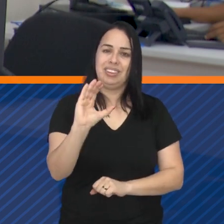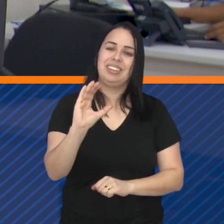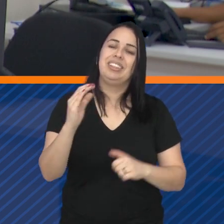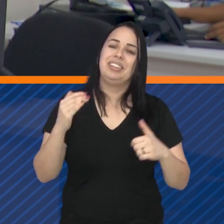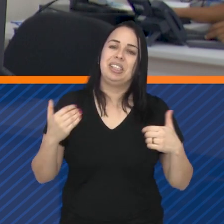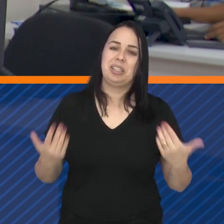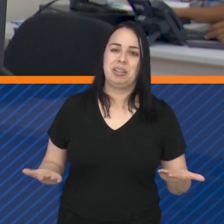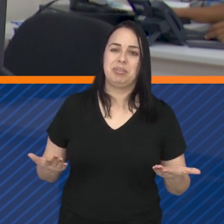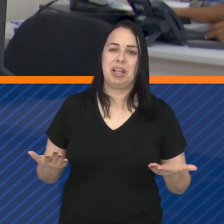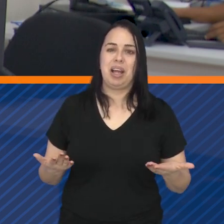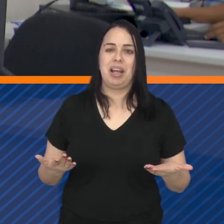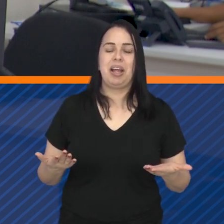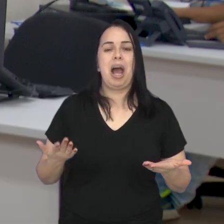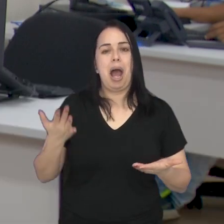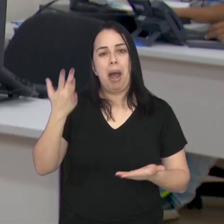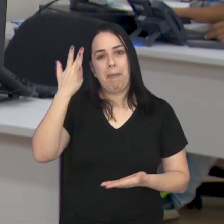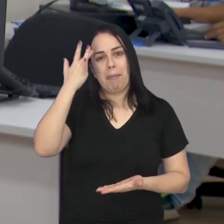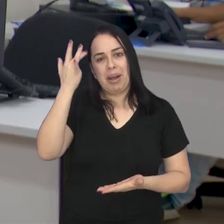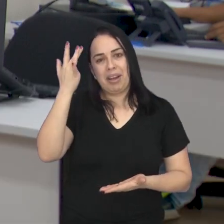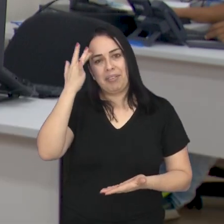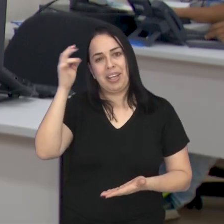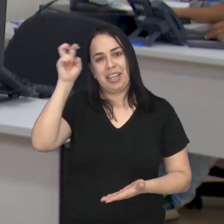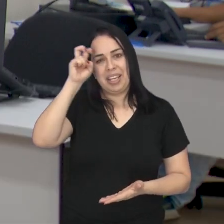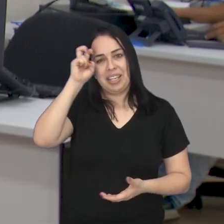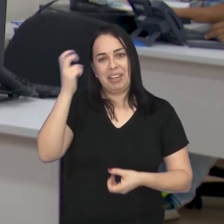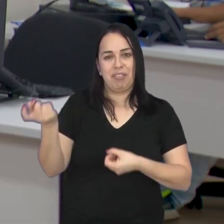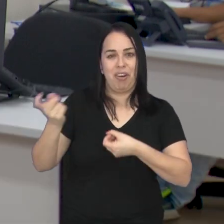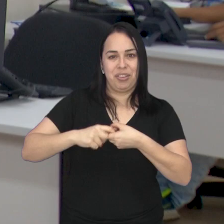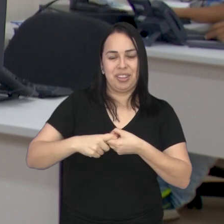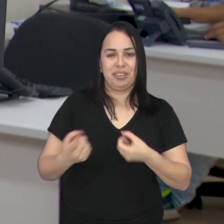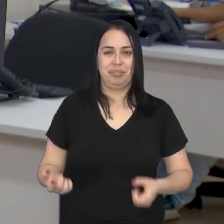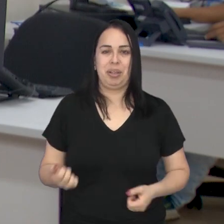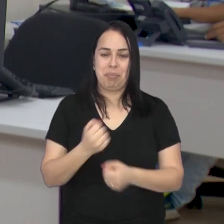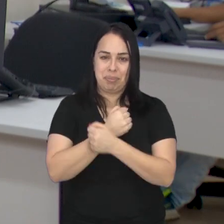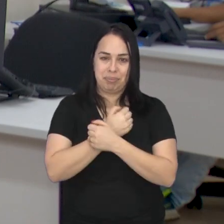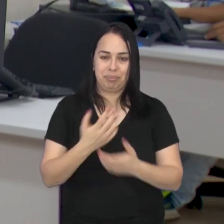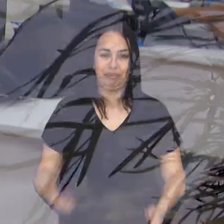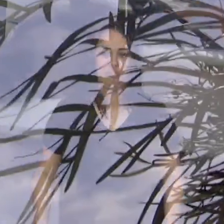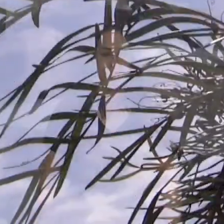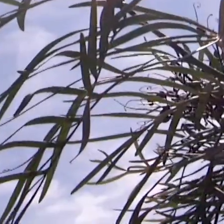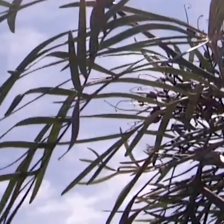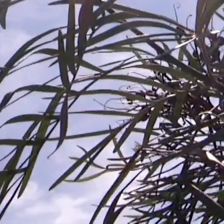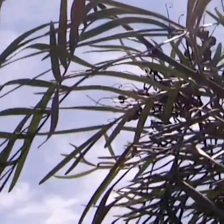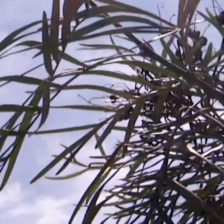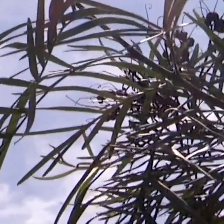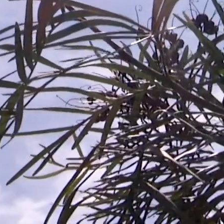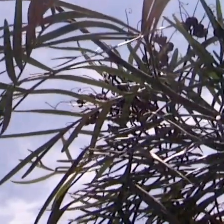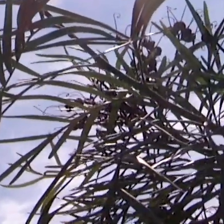gente. Então é isso, nós voltamos a nos encontrar na quinta-feira. Um abraço!